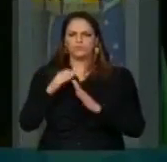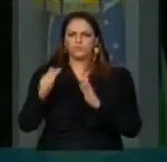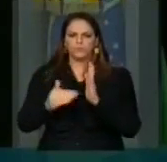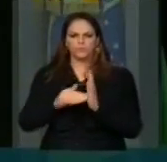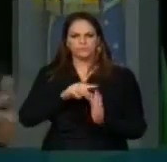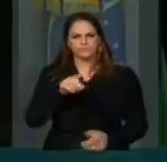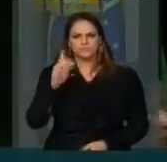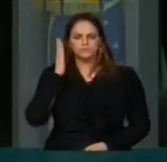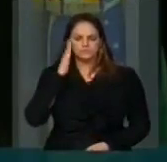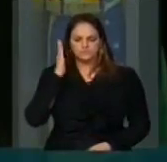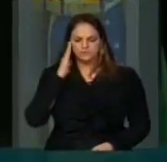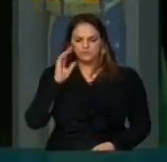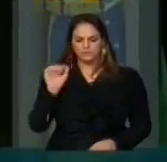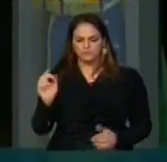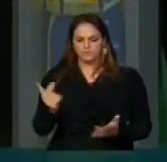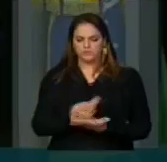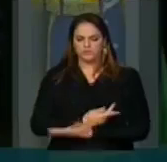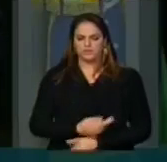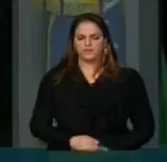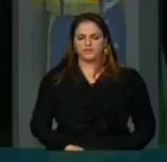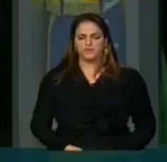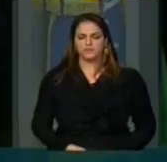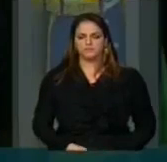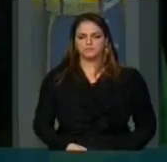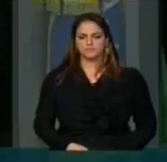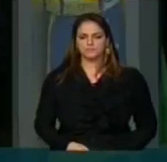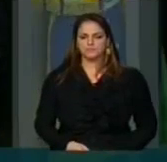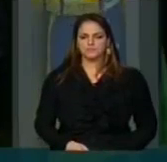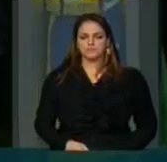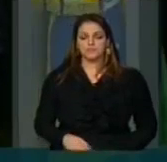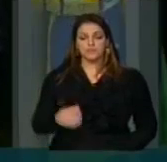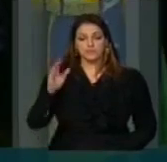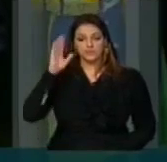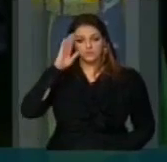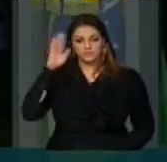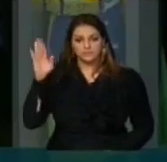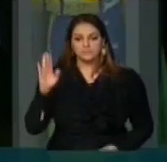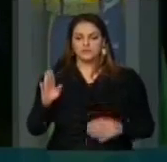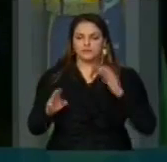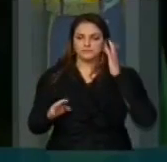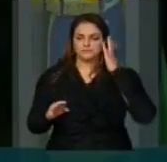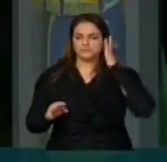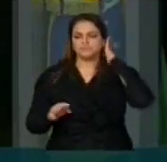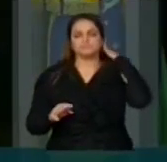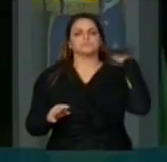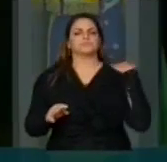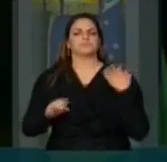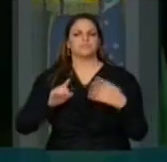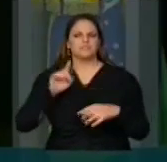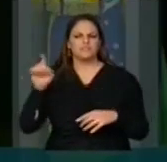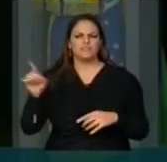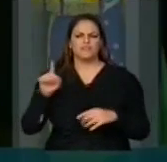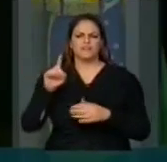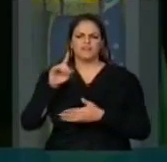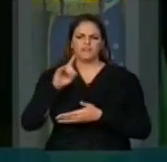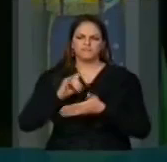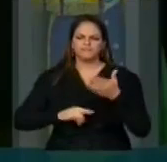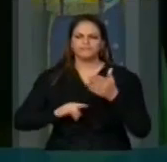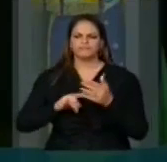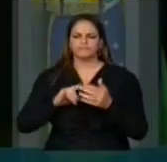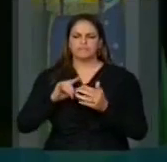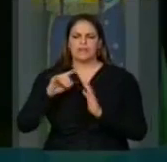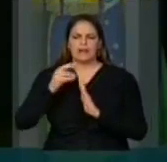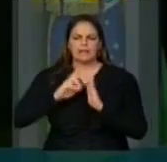aconteceu. A conclusão principal do relatório do Congresso americano foi